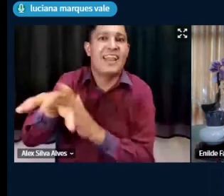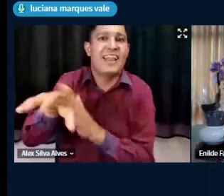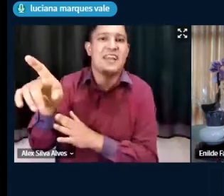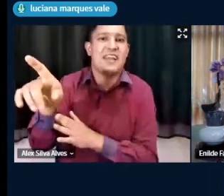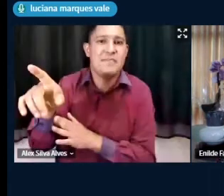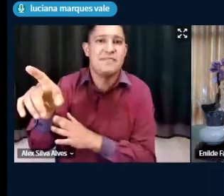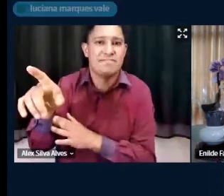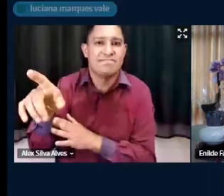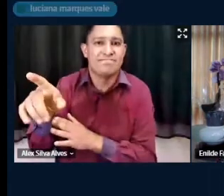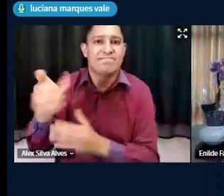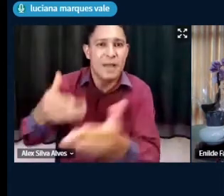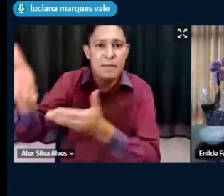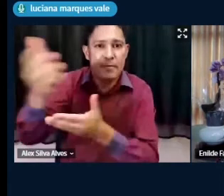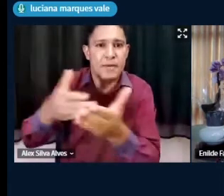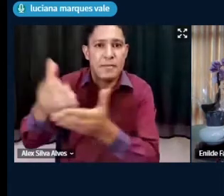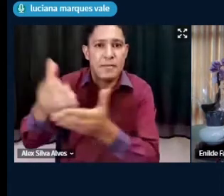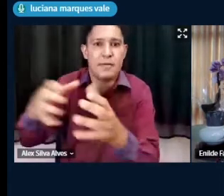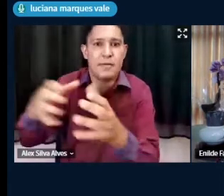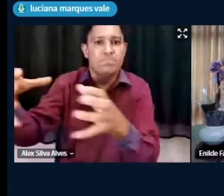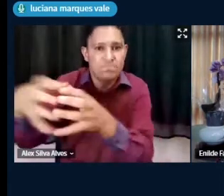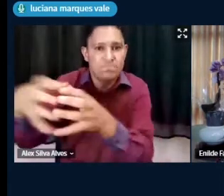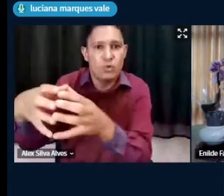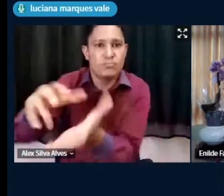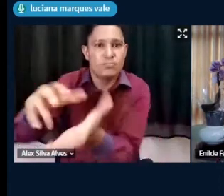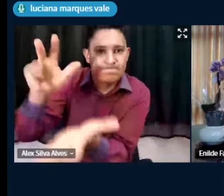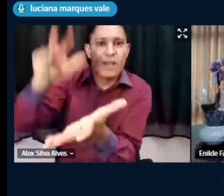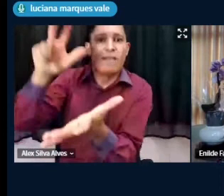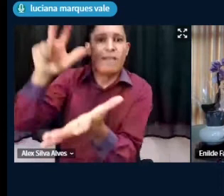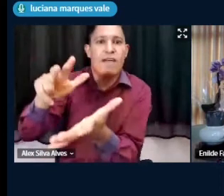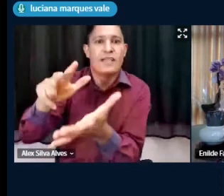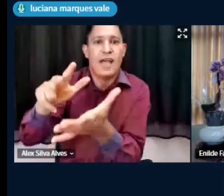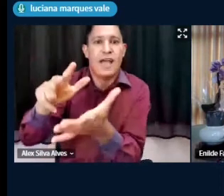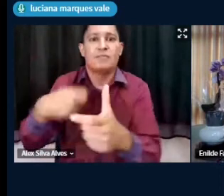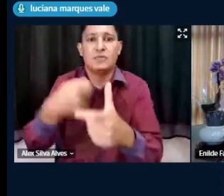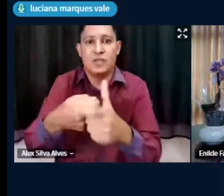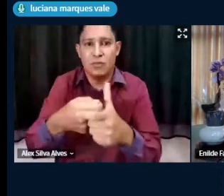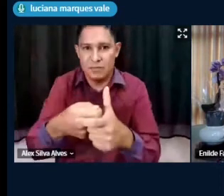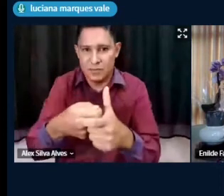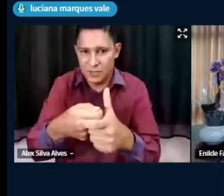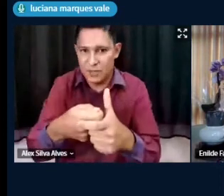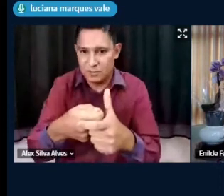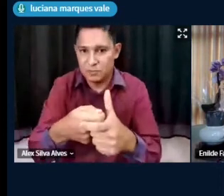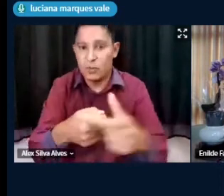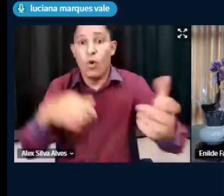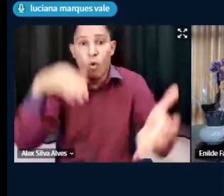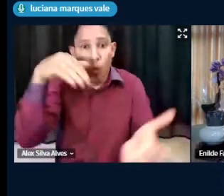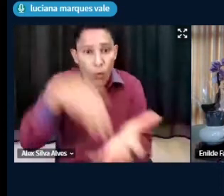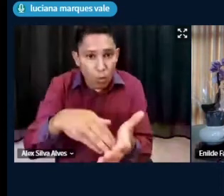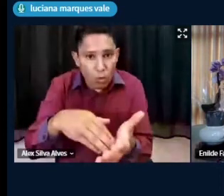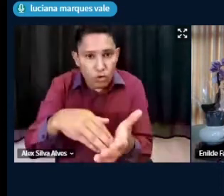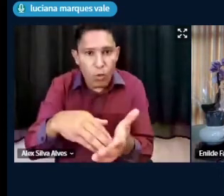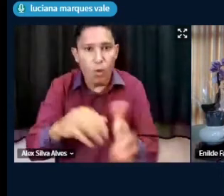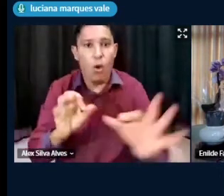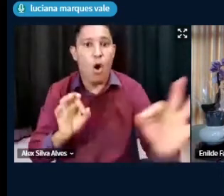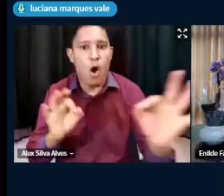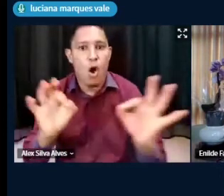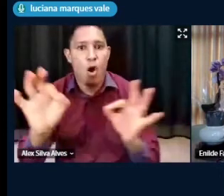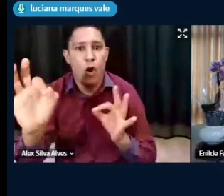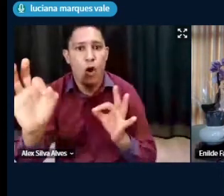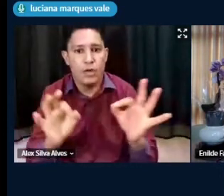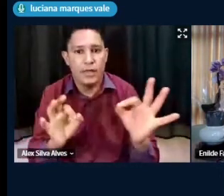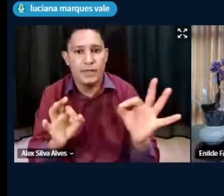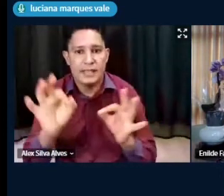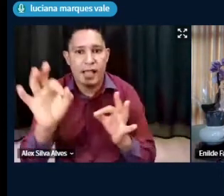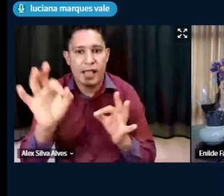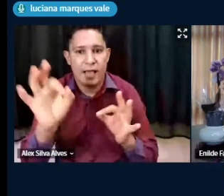surdos que participaram como auxiliares dessa pesquisa e validaram os sinais, e a organização, por